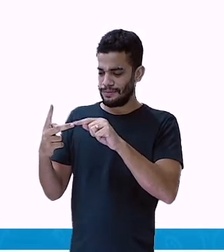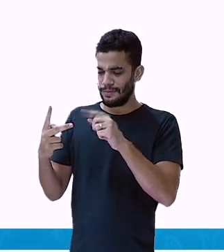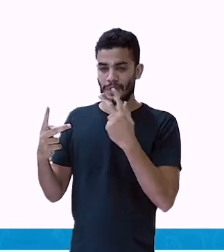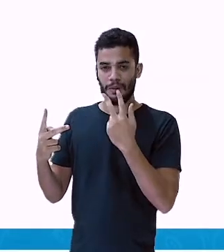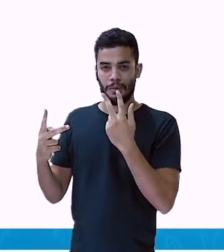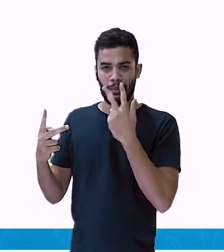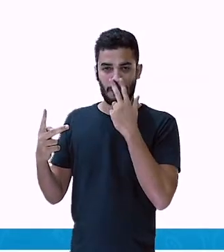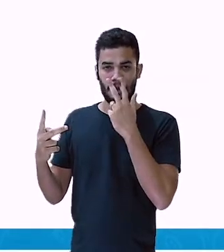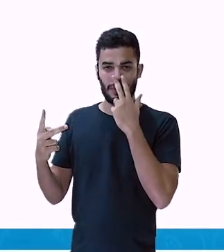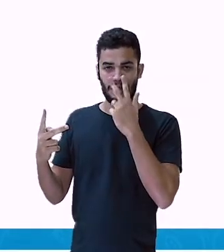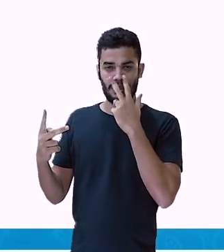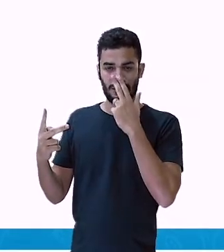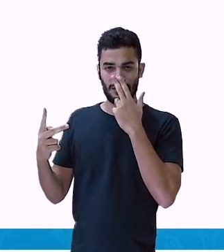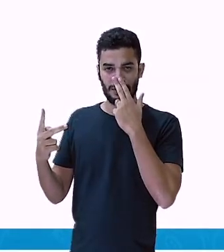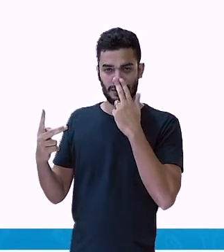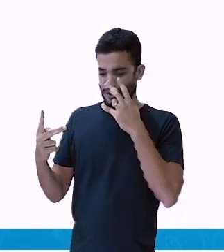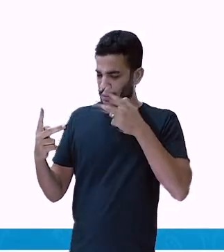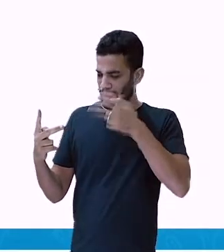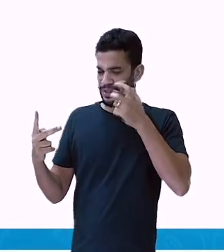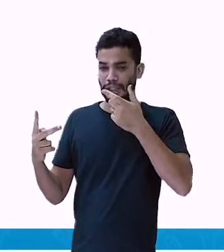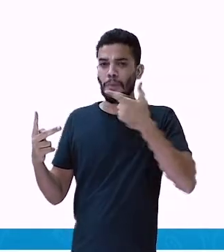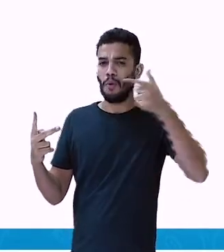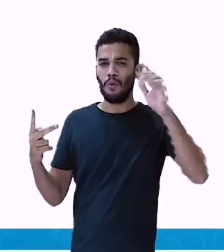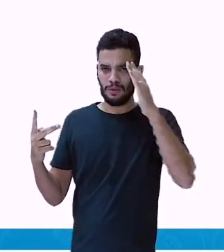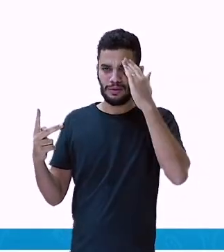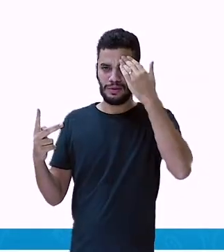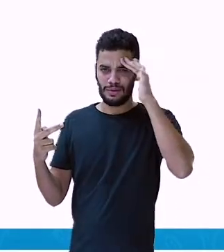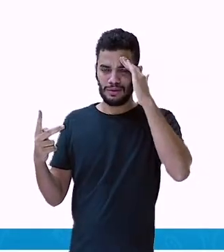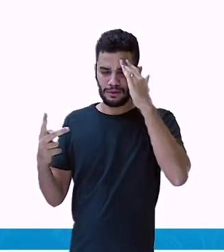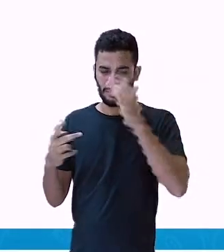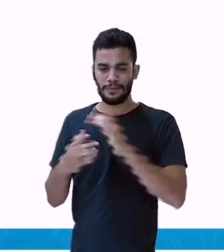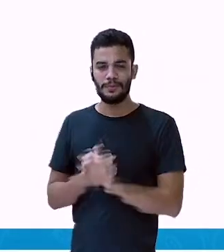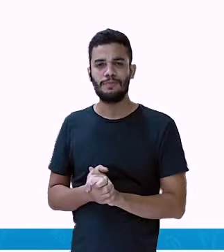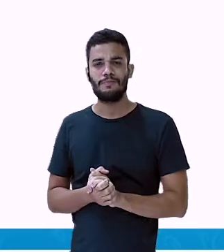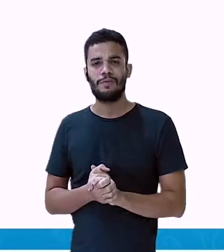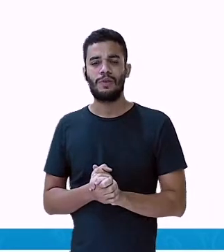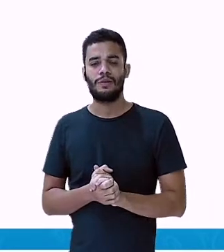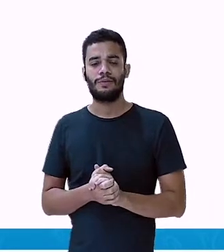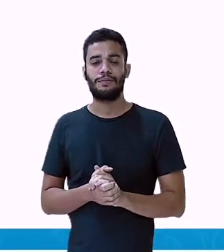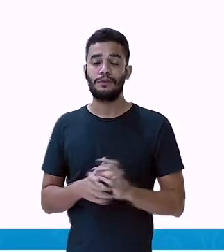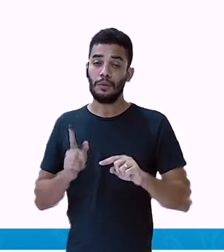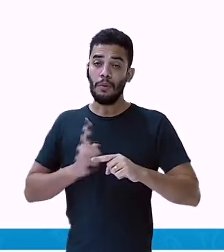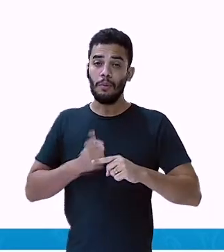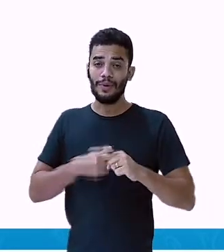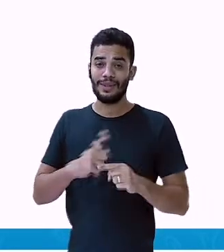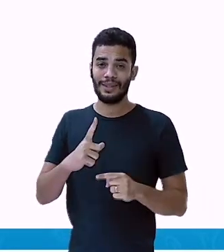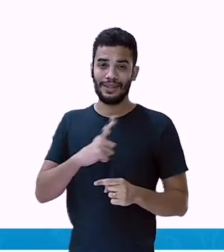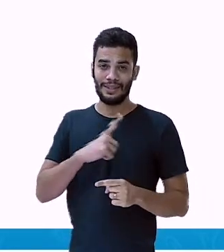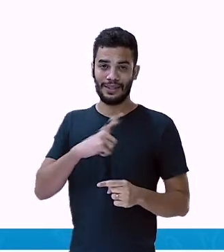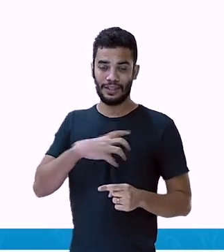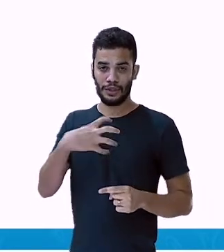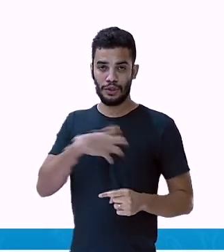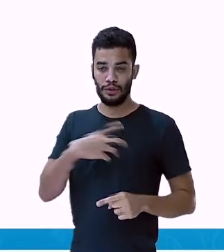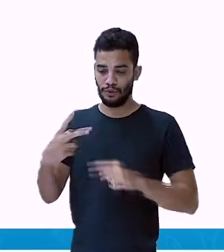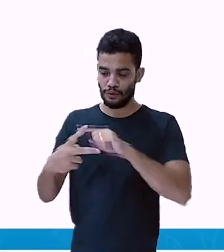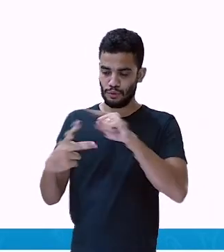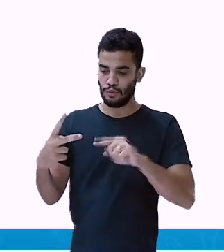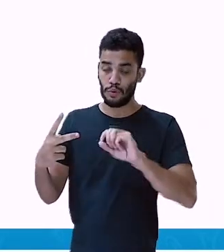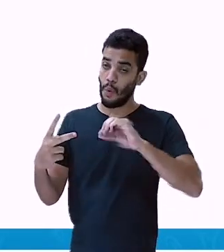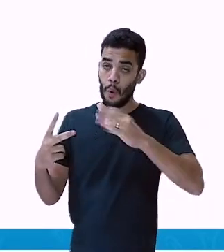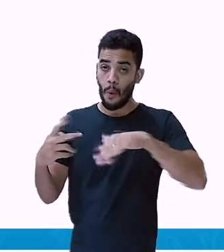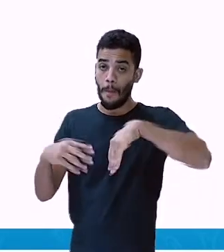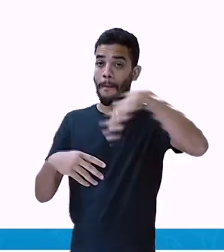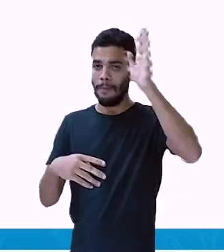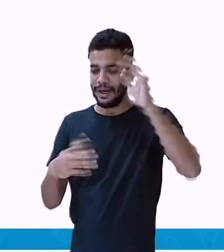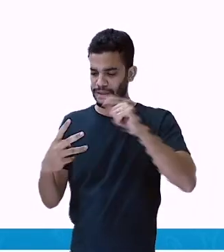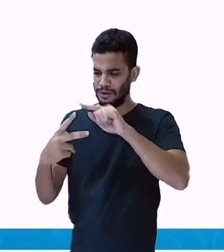entre os seus componentes e apresenta mais de uma fase em toda a sua extensão.